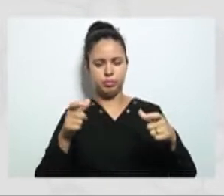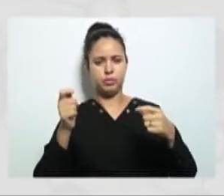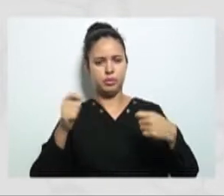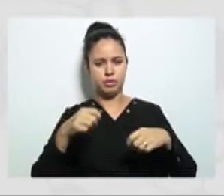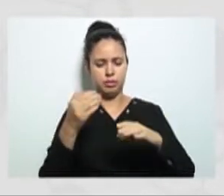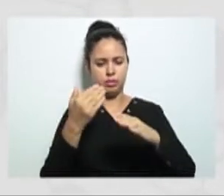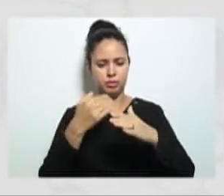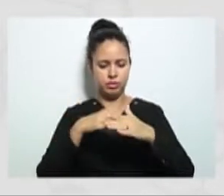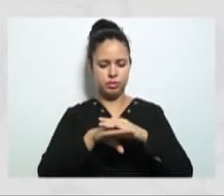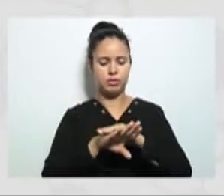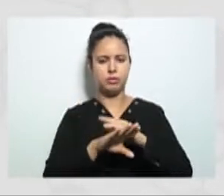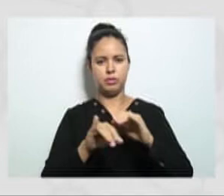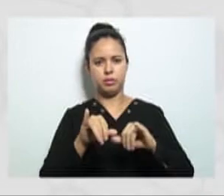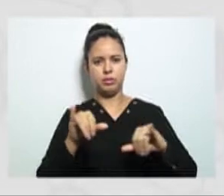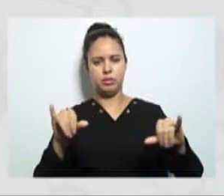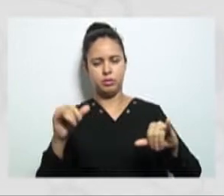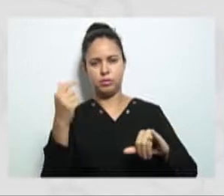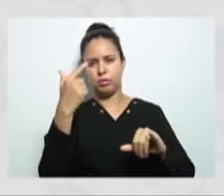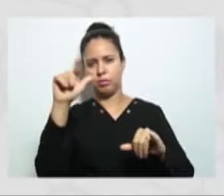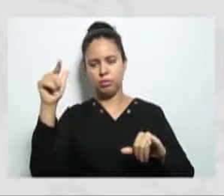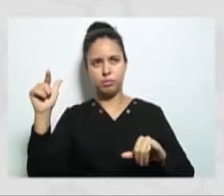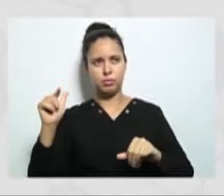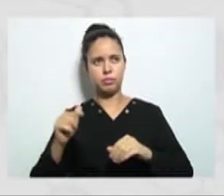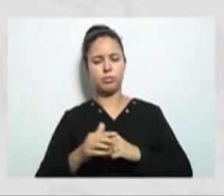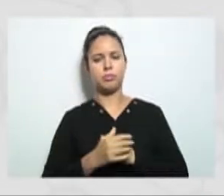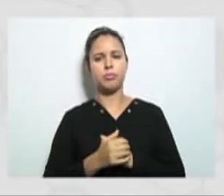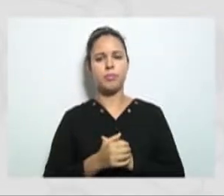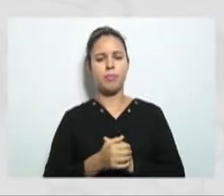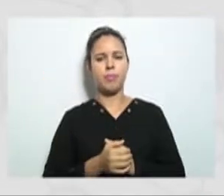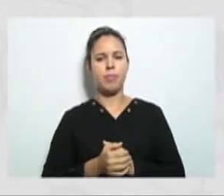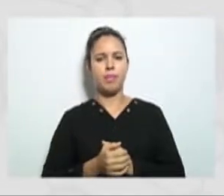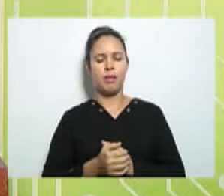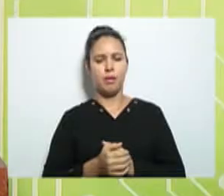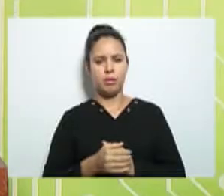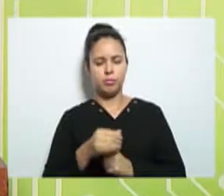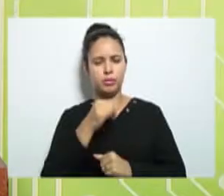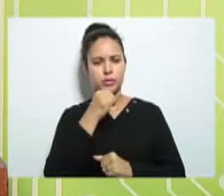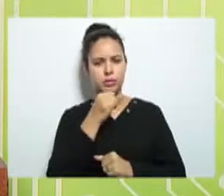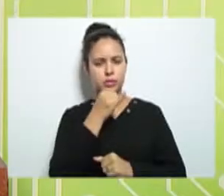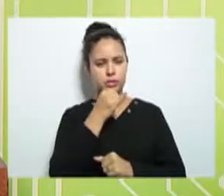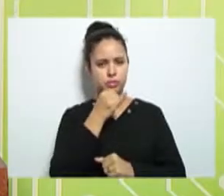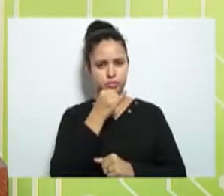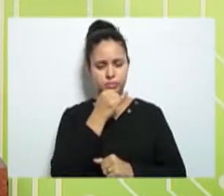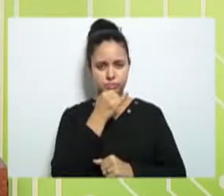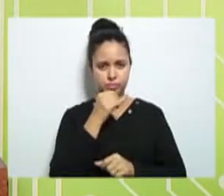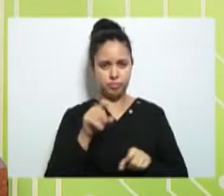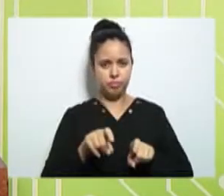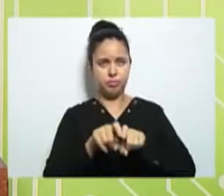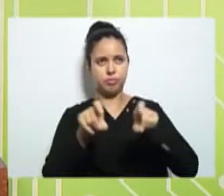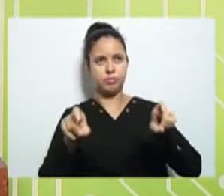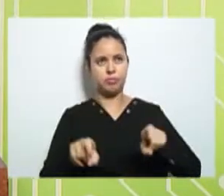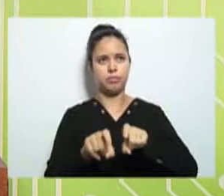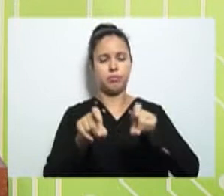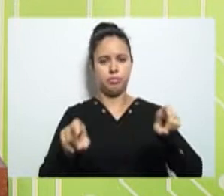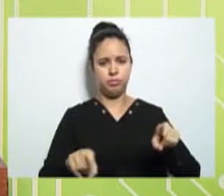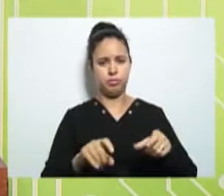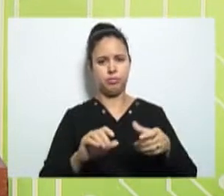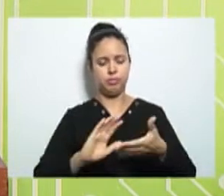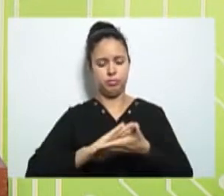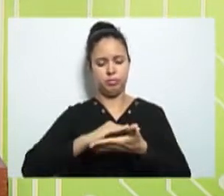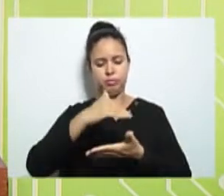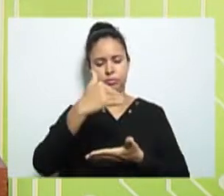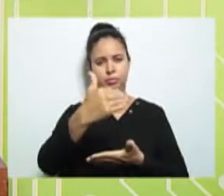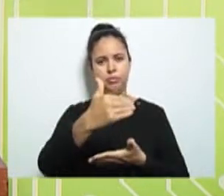bom? Outros aqui, eu vou citar até o exemplo do computador que eu estou utilizando, né? Essa tela aqui do meu